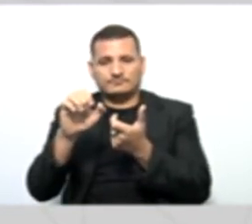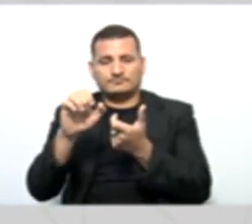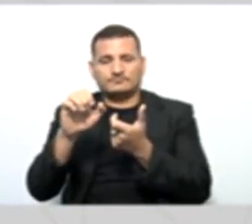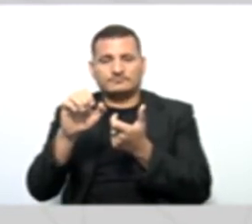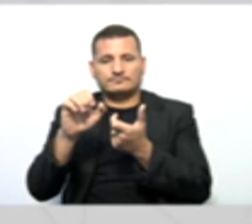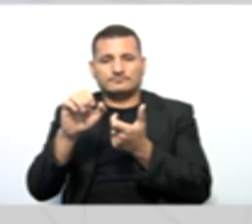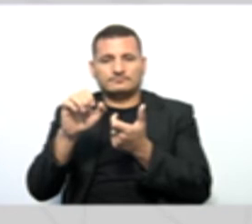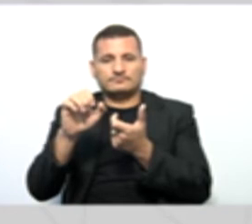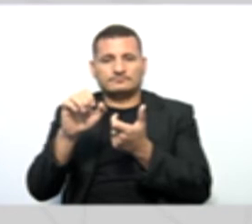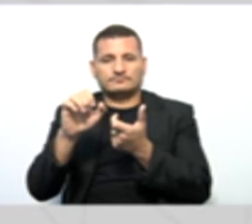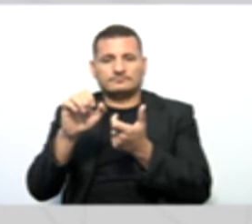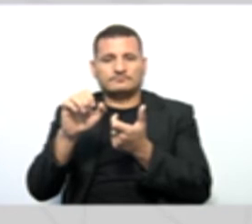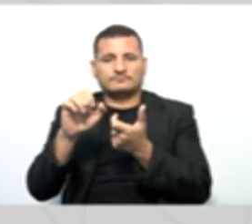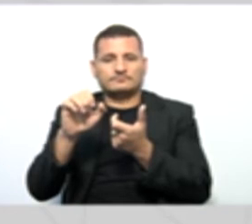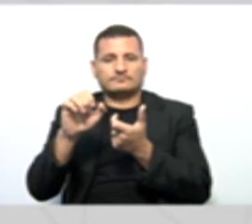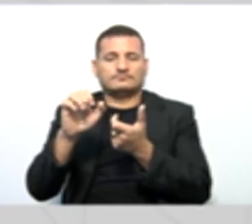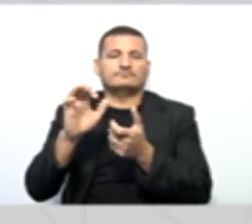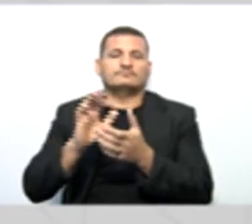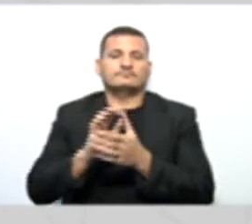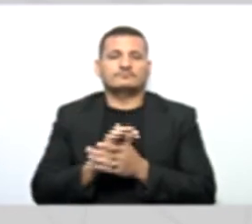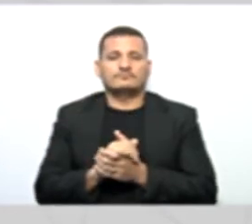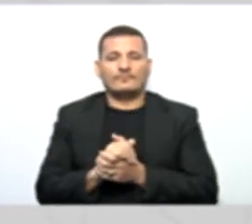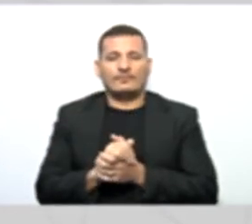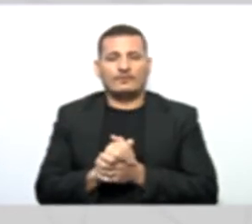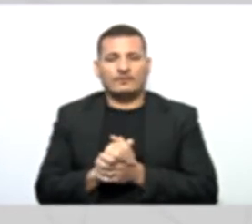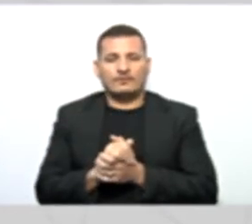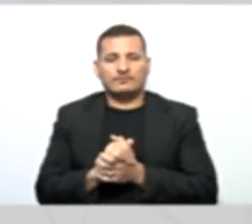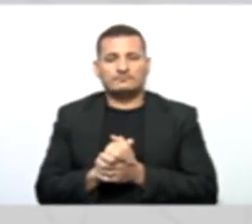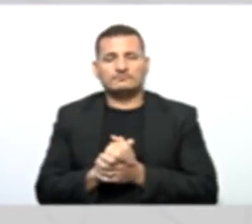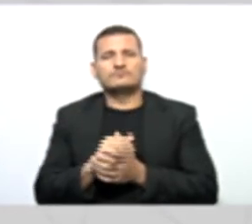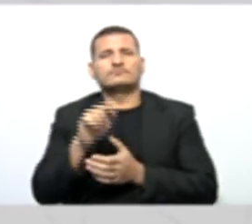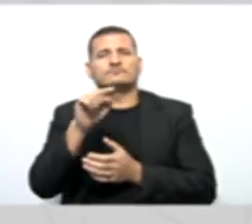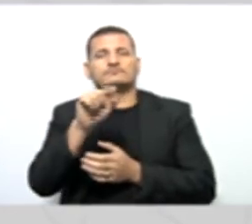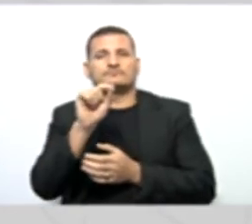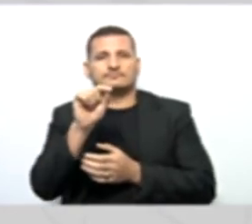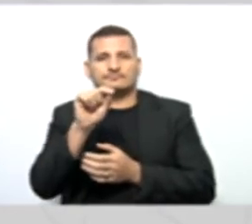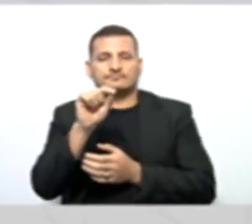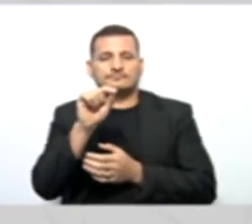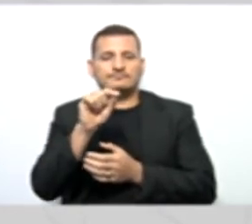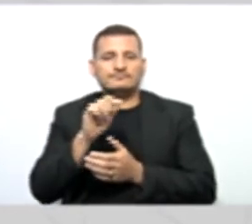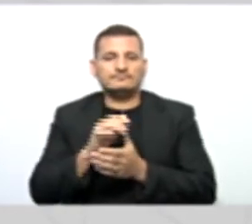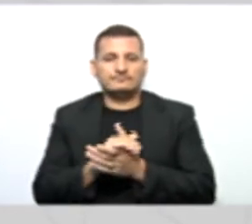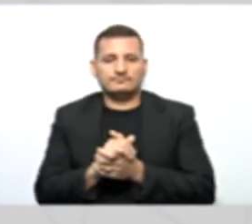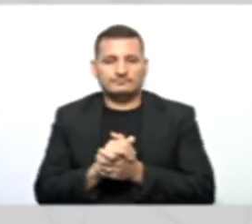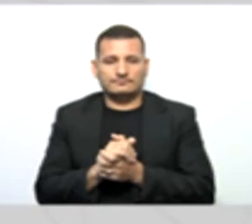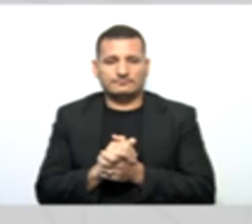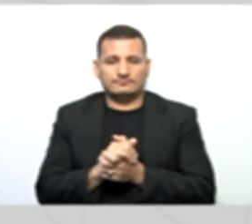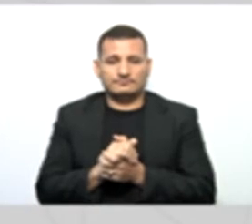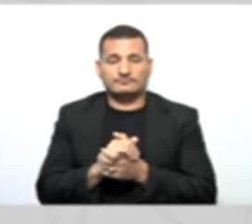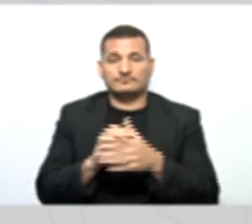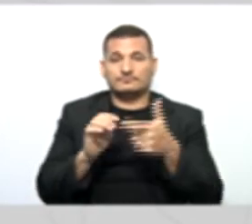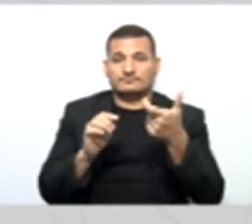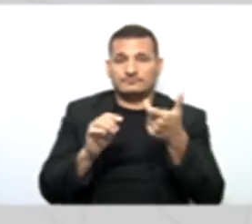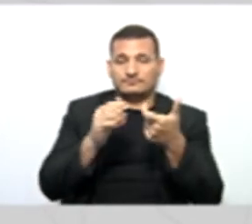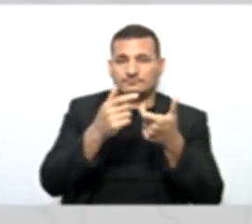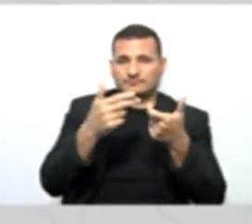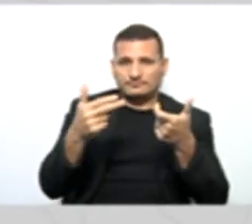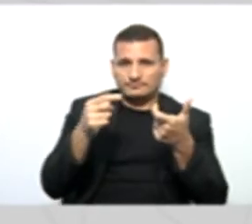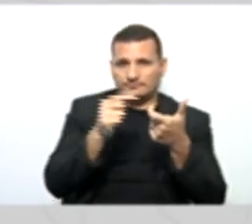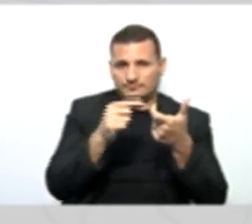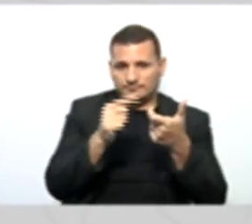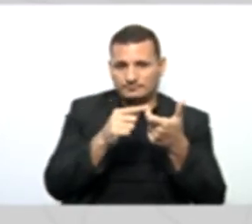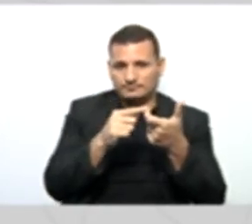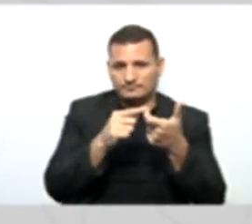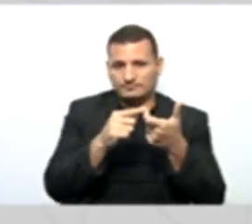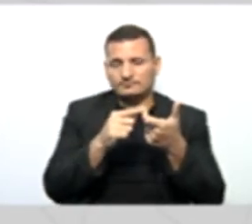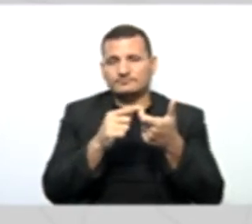isso, o P maiúsculo. E o que eu estou dizendo? Bom, o meu objeto pessoa vai